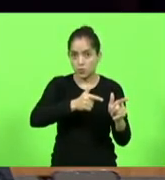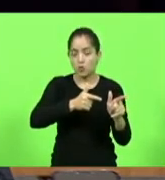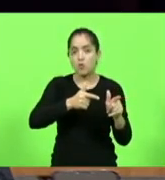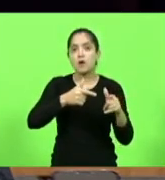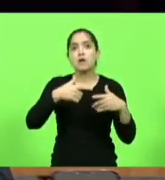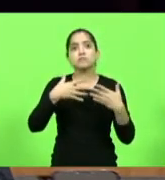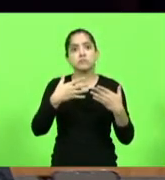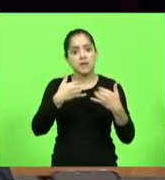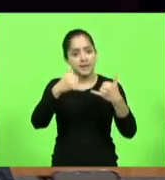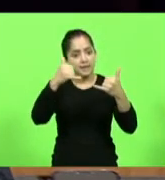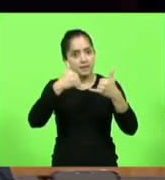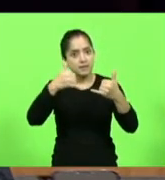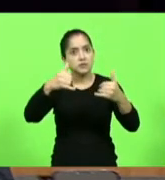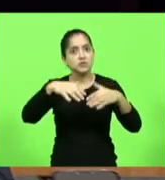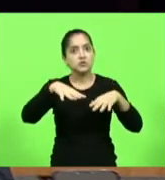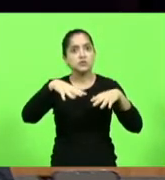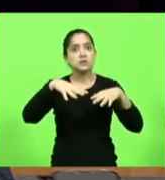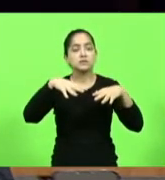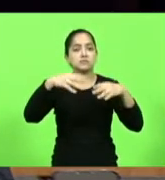energia.